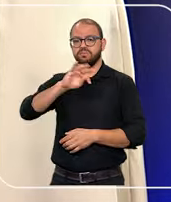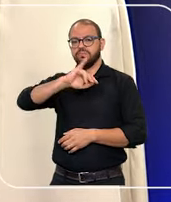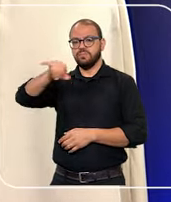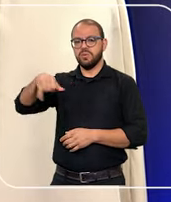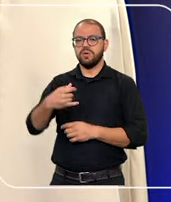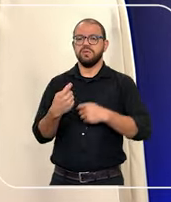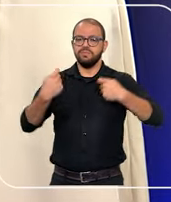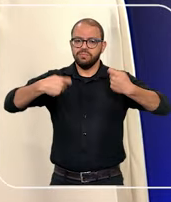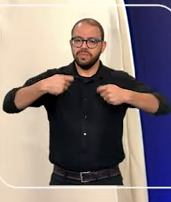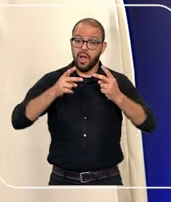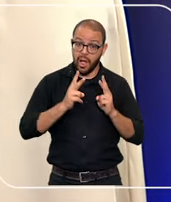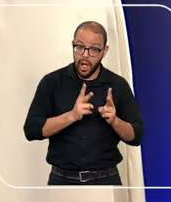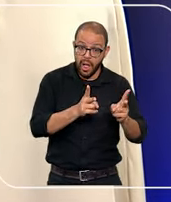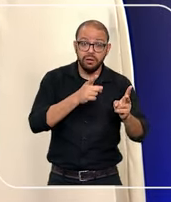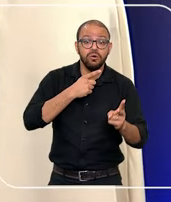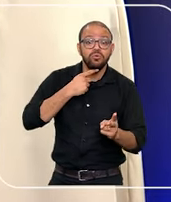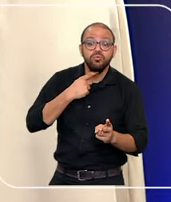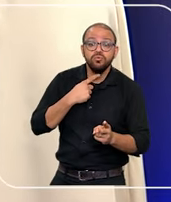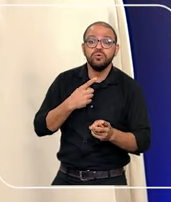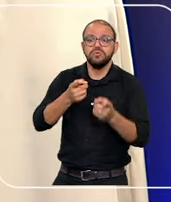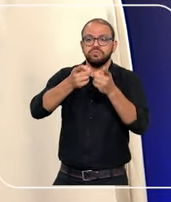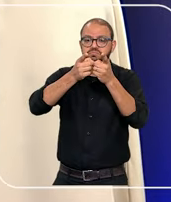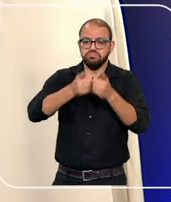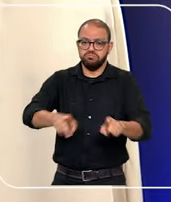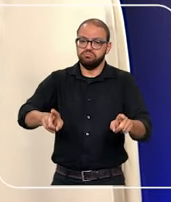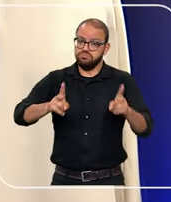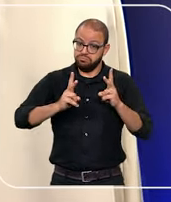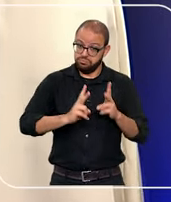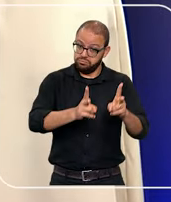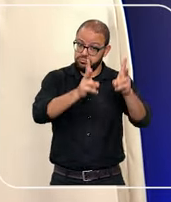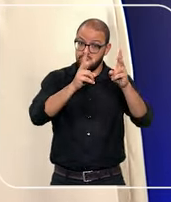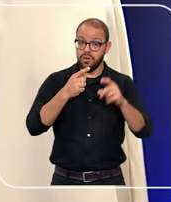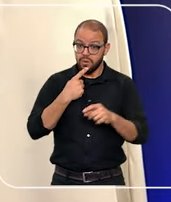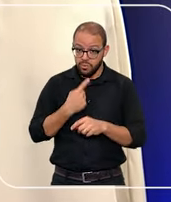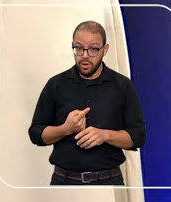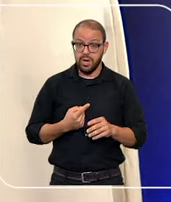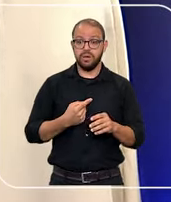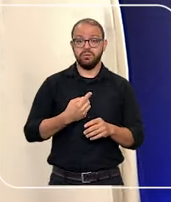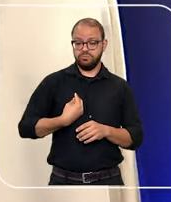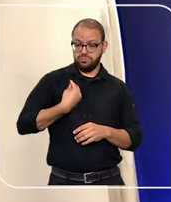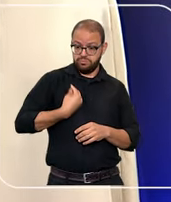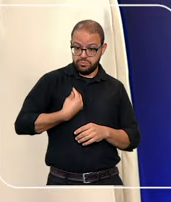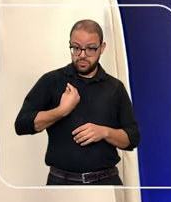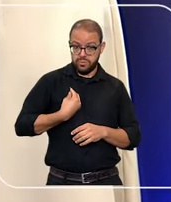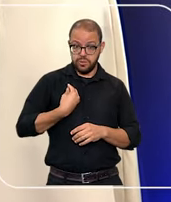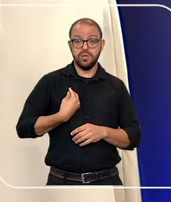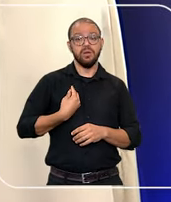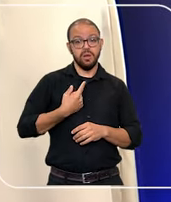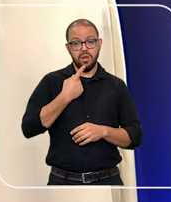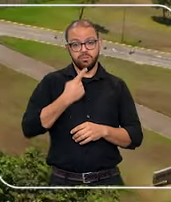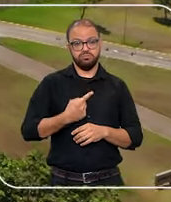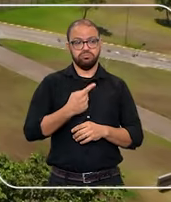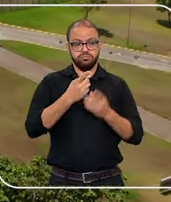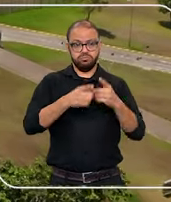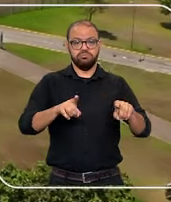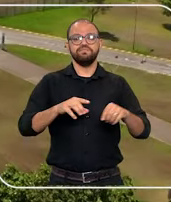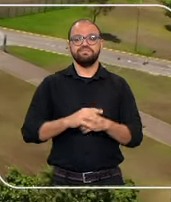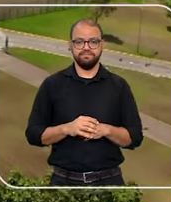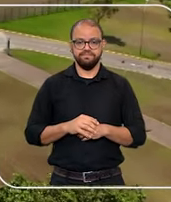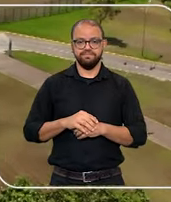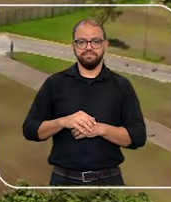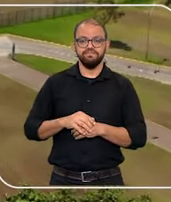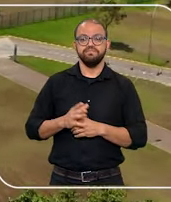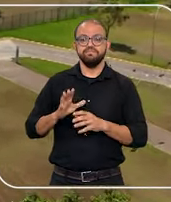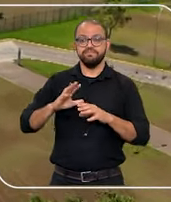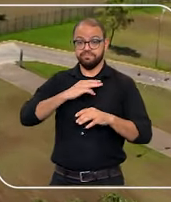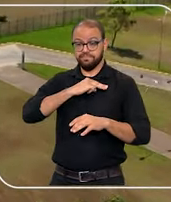Para o STJ, deve prevalecer a vontade de se divorciar, manifestada em vida. Por